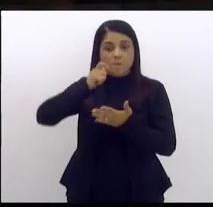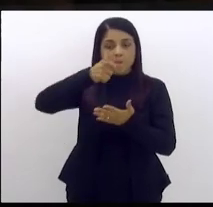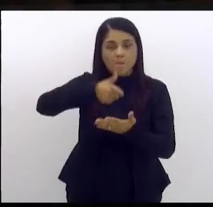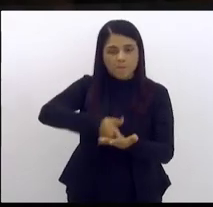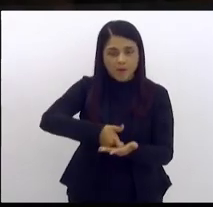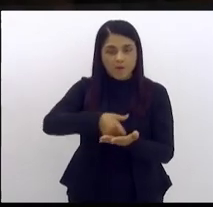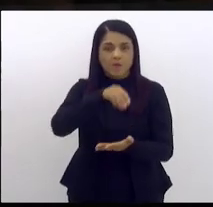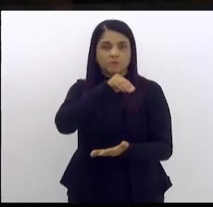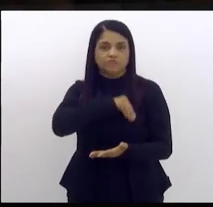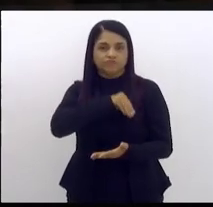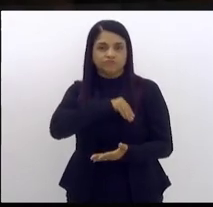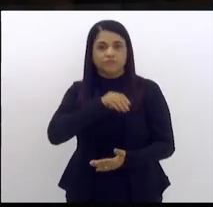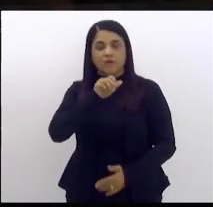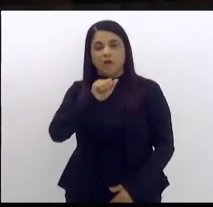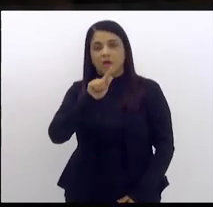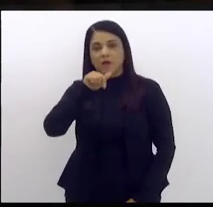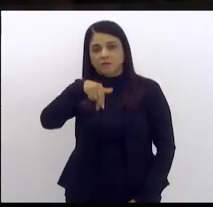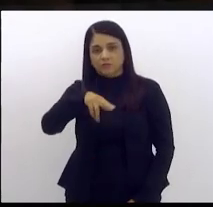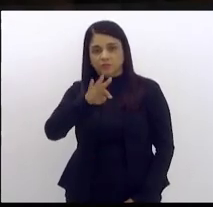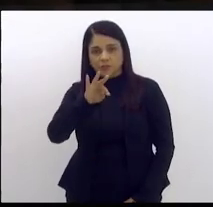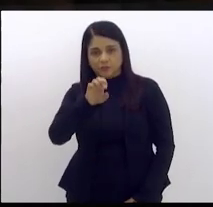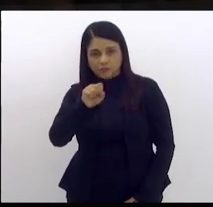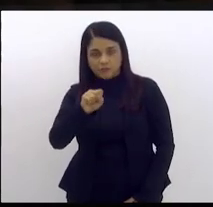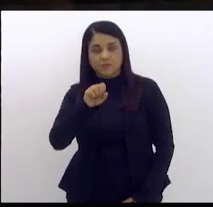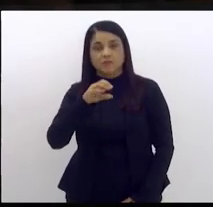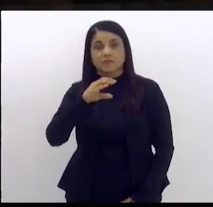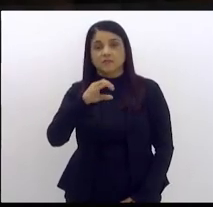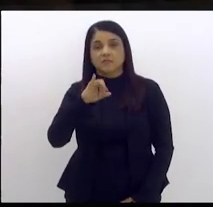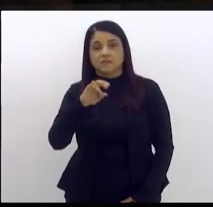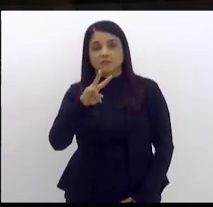agentes civis que são chamados de